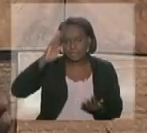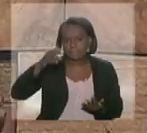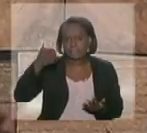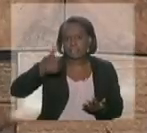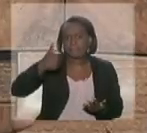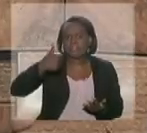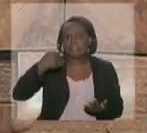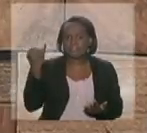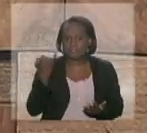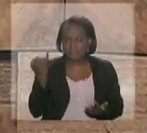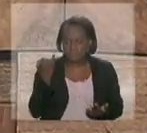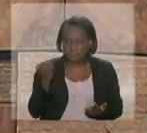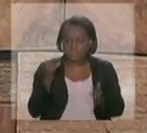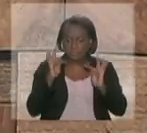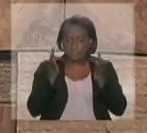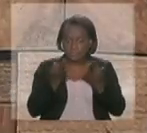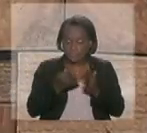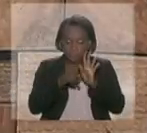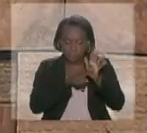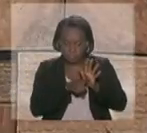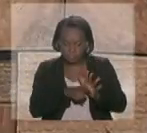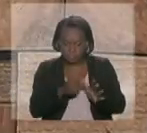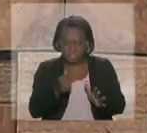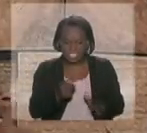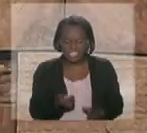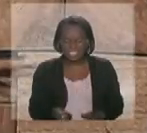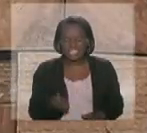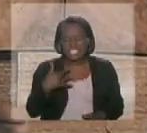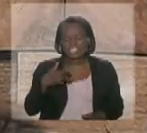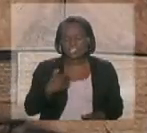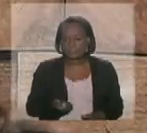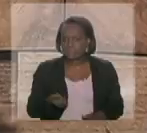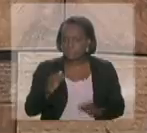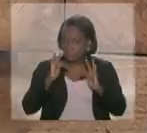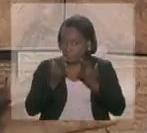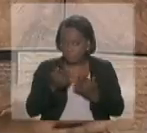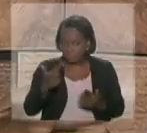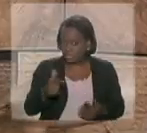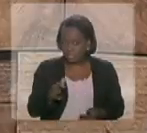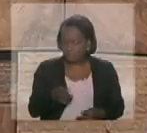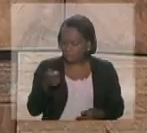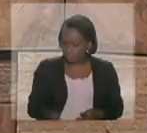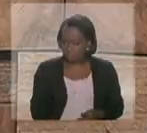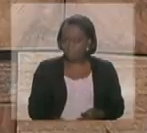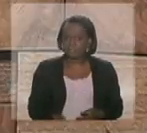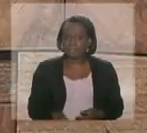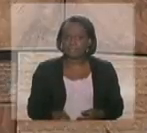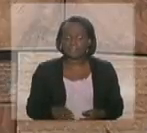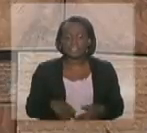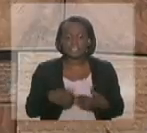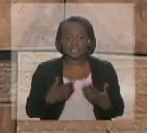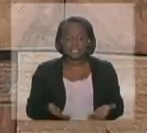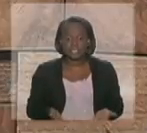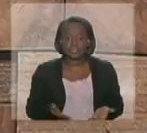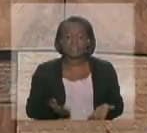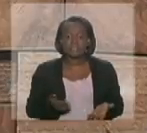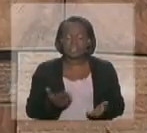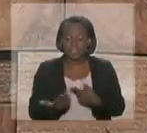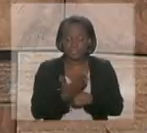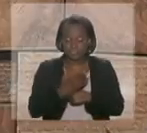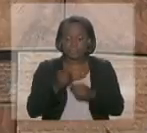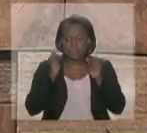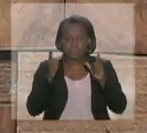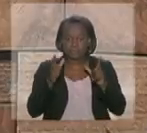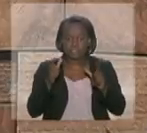é primordial nisso quando a família é autocrítica quando não passa a mão na cabeça lá em casa não tem isso não entendeu então eu